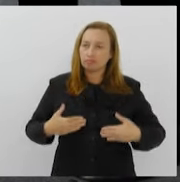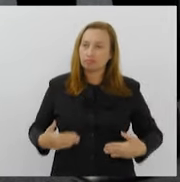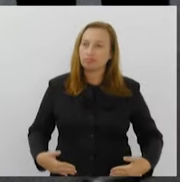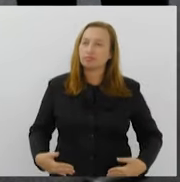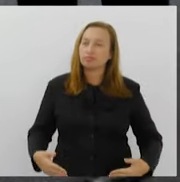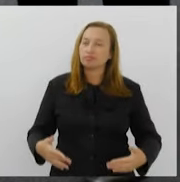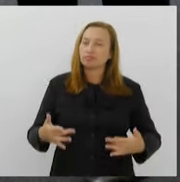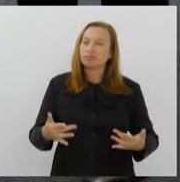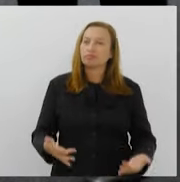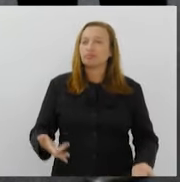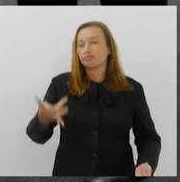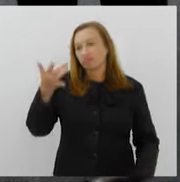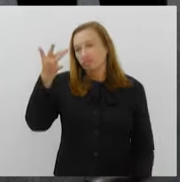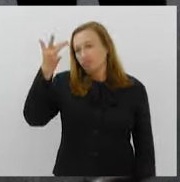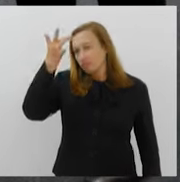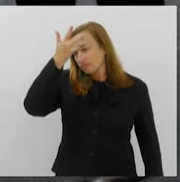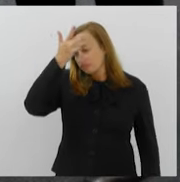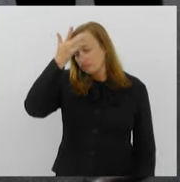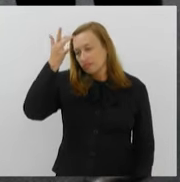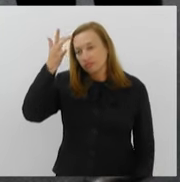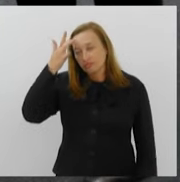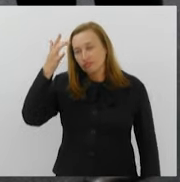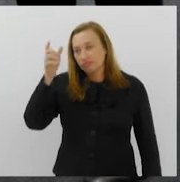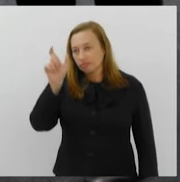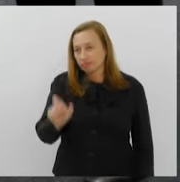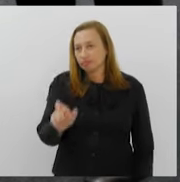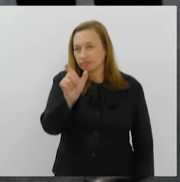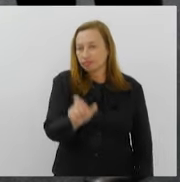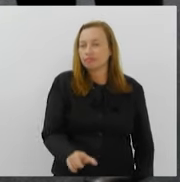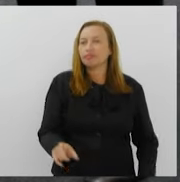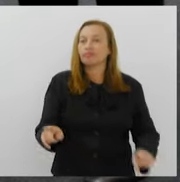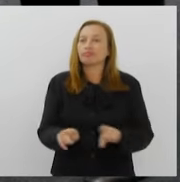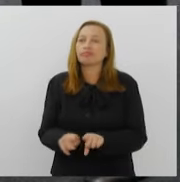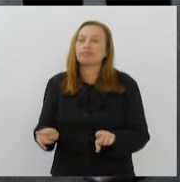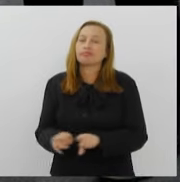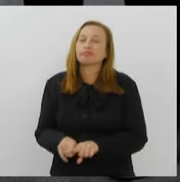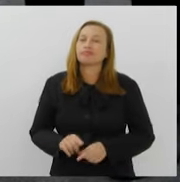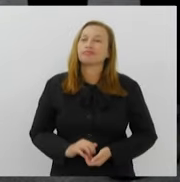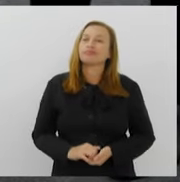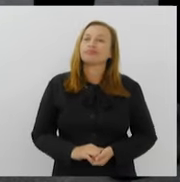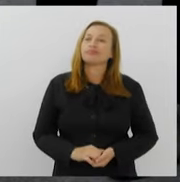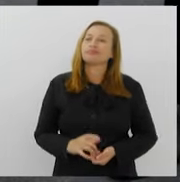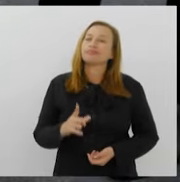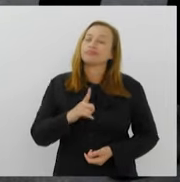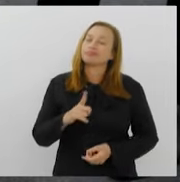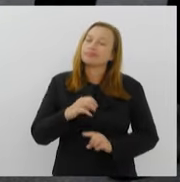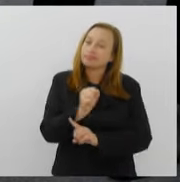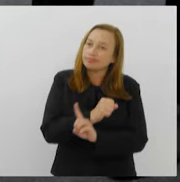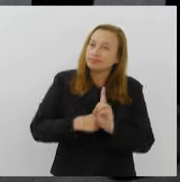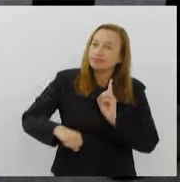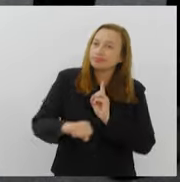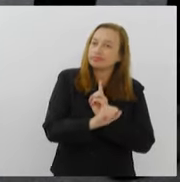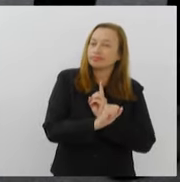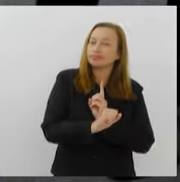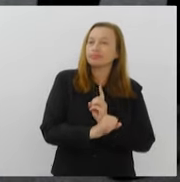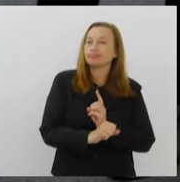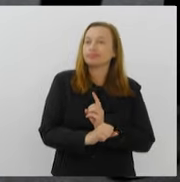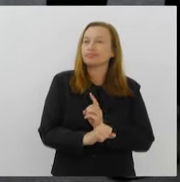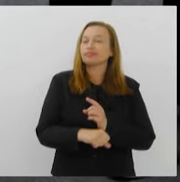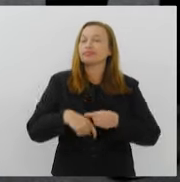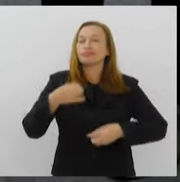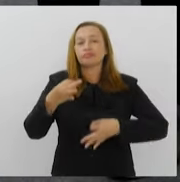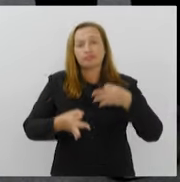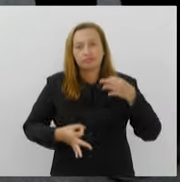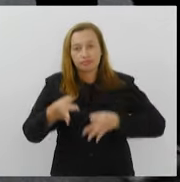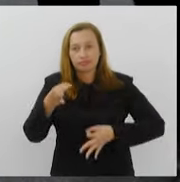mental dessas pessoas, como também para que nós tenhamos uma sociedade mais crítica, mais